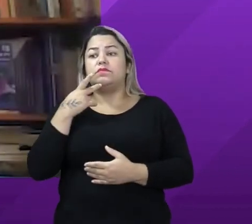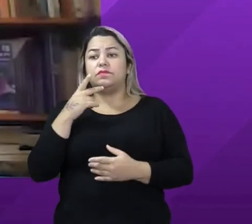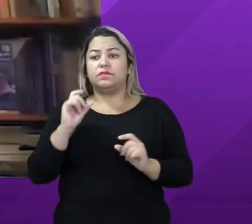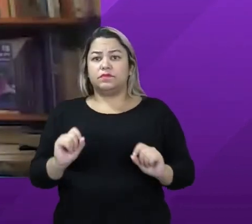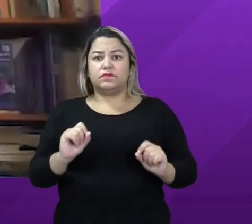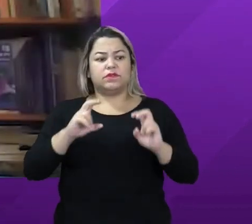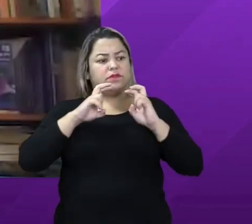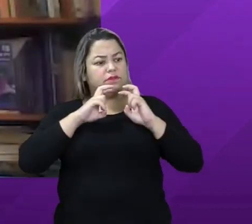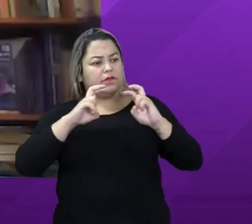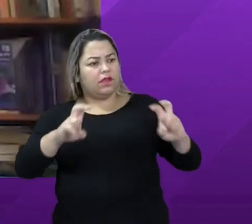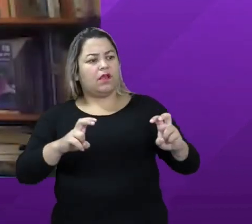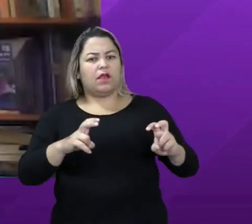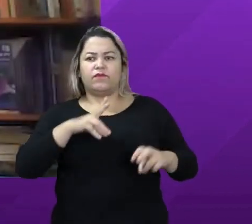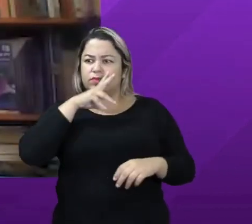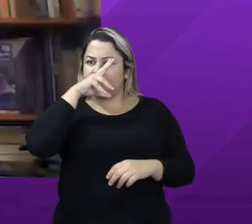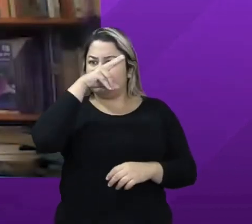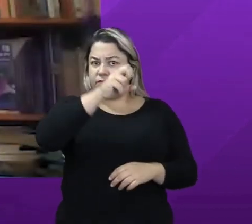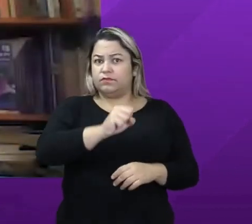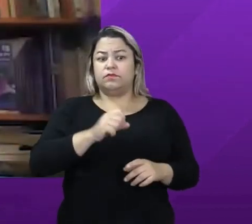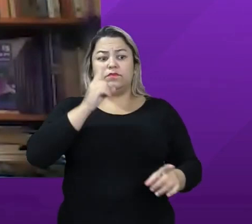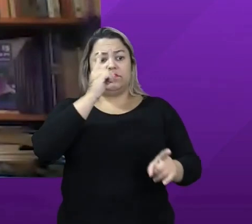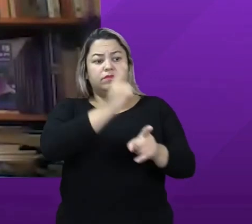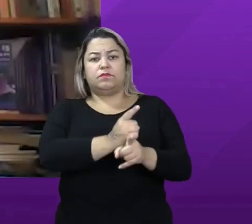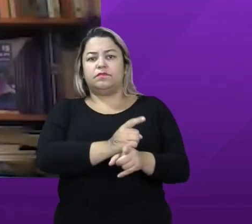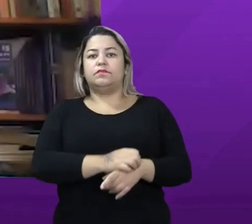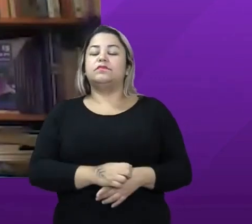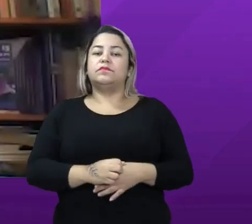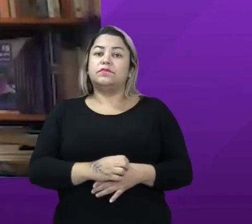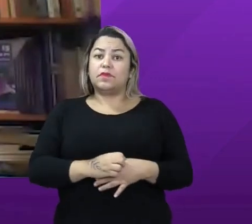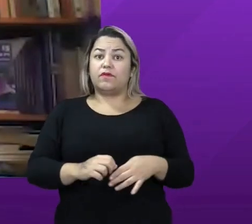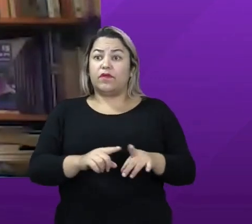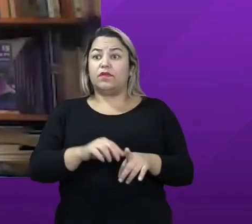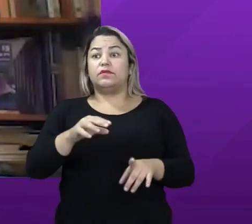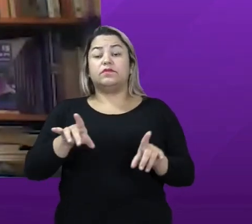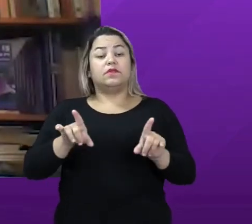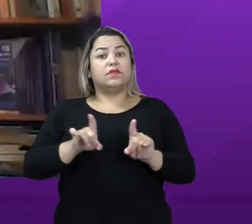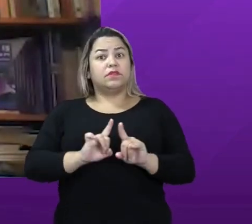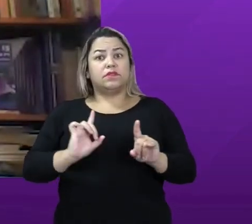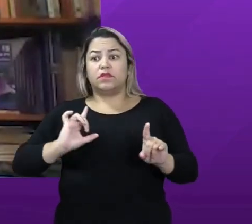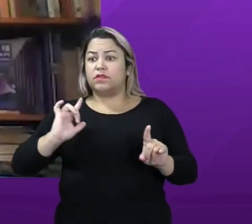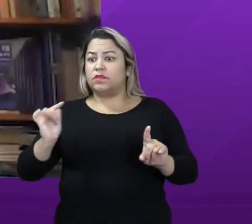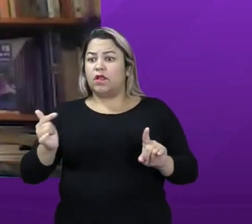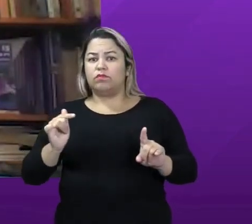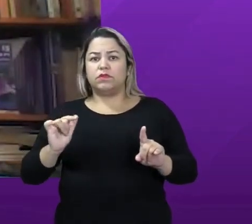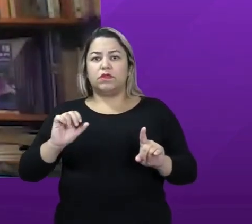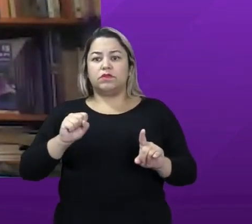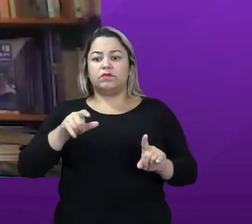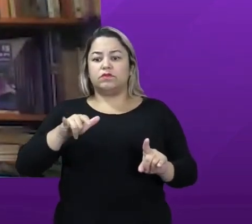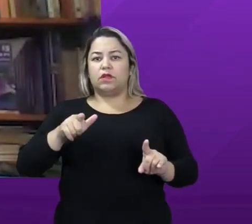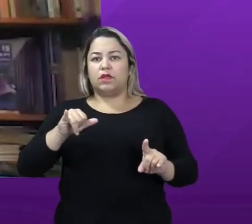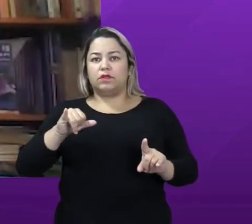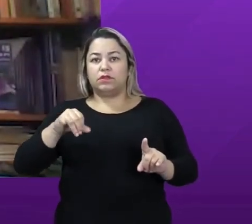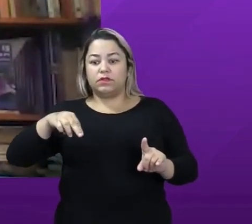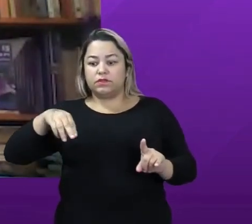desenvolveu e gritava com muita força nos encontros e nos debates era: não há socialismo sem